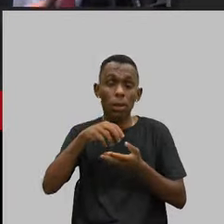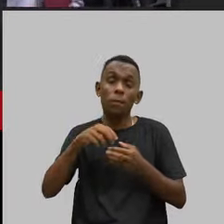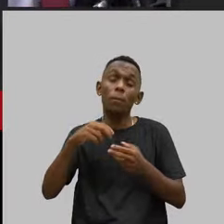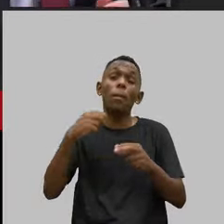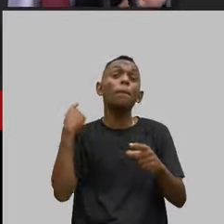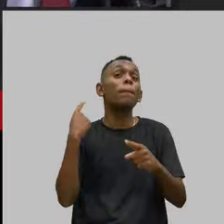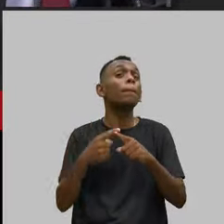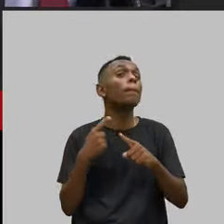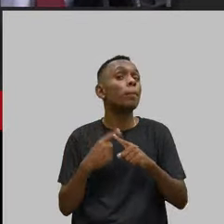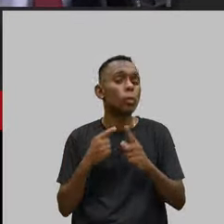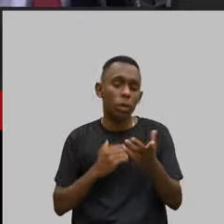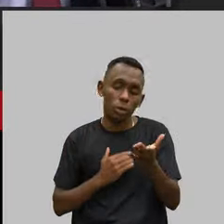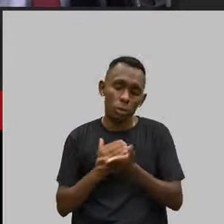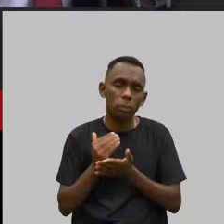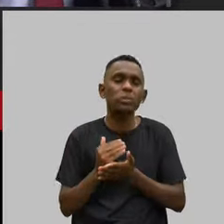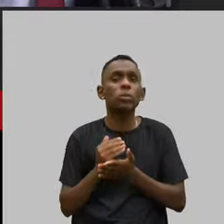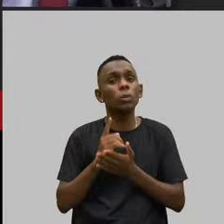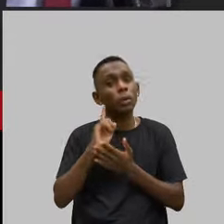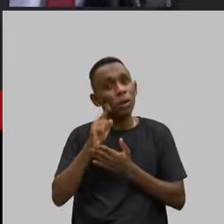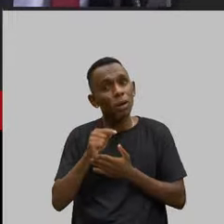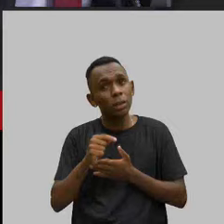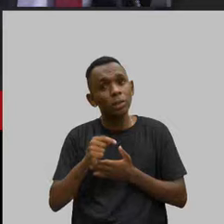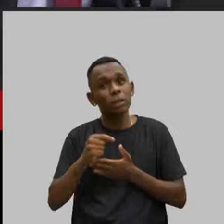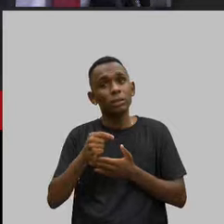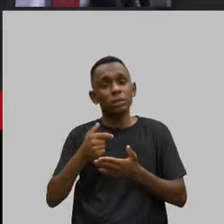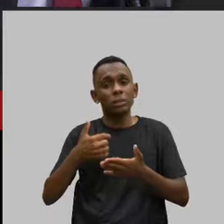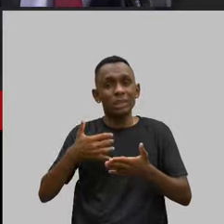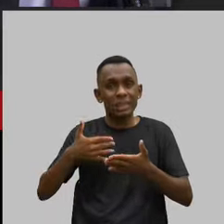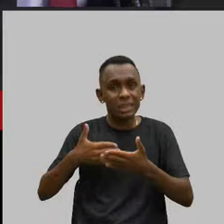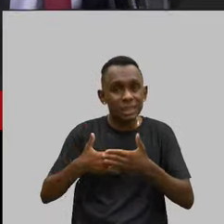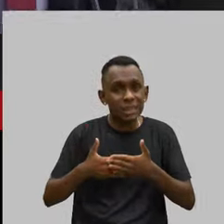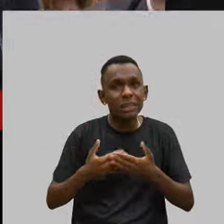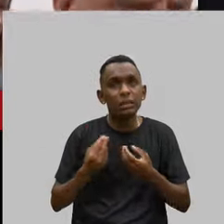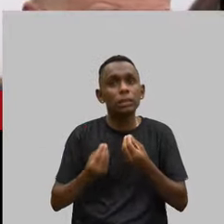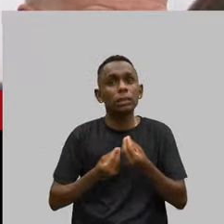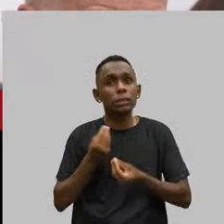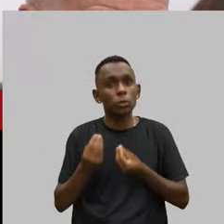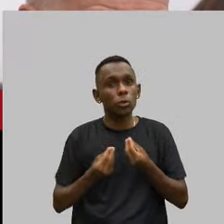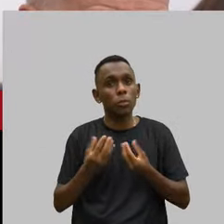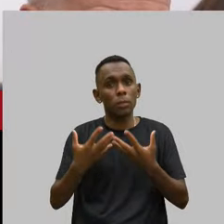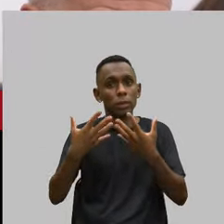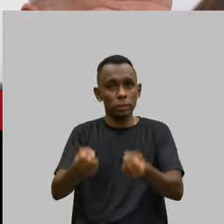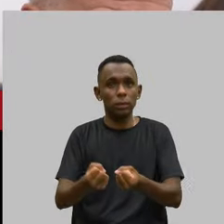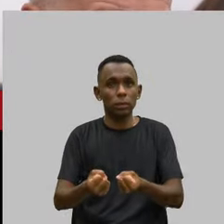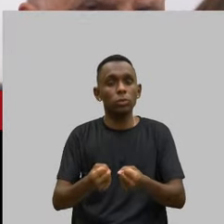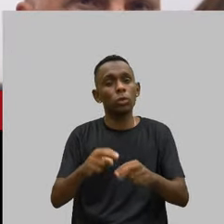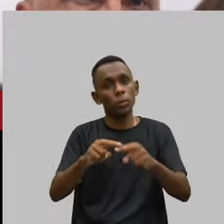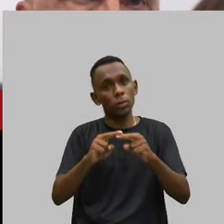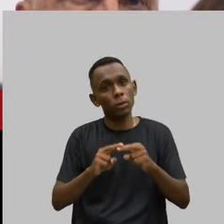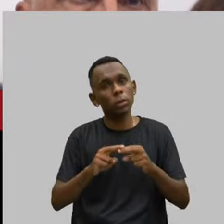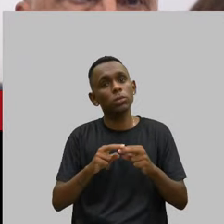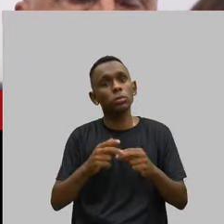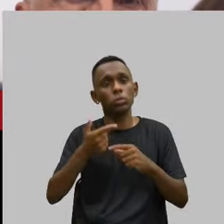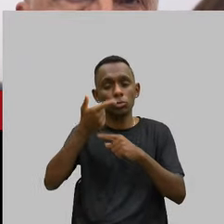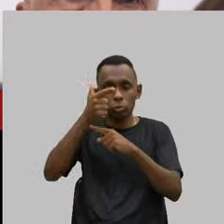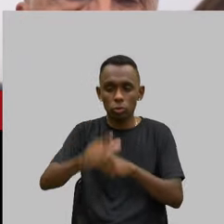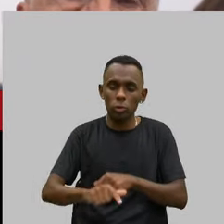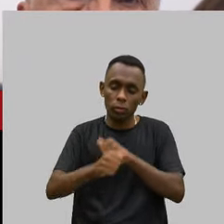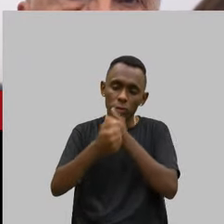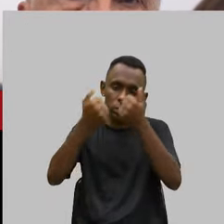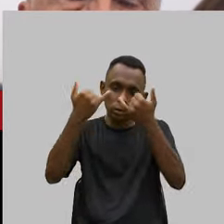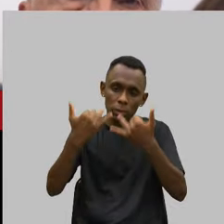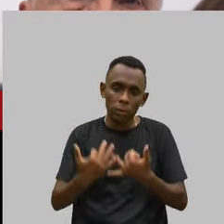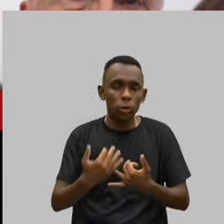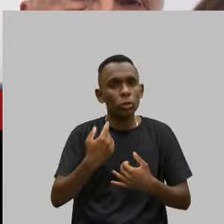de tamanha intolerância das condições atuais é por isso que eu insisto na pauta já levei essa pauta ao